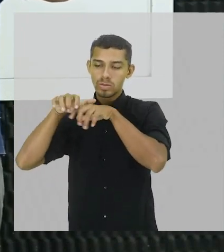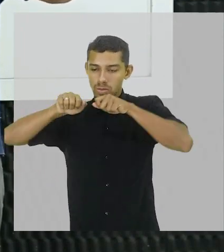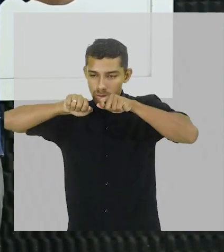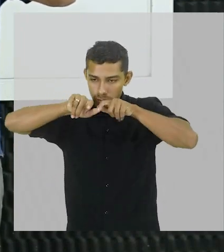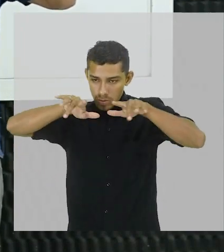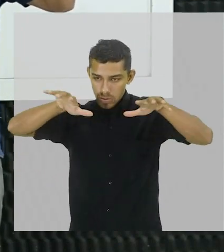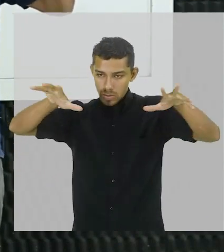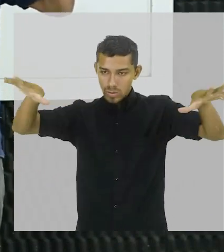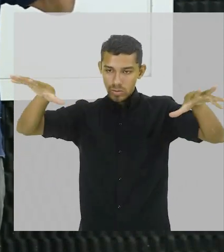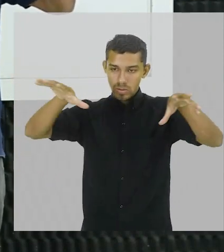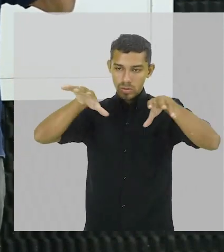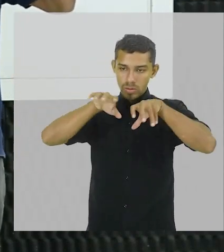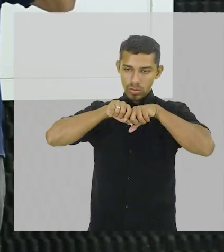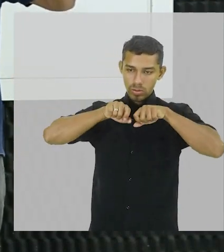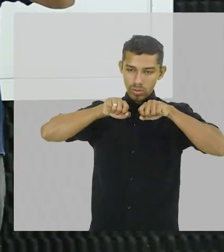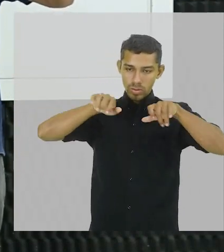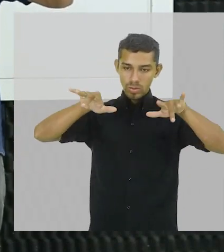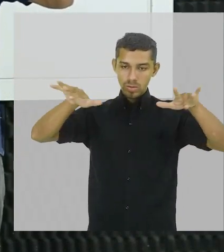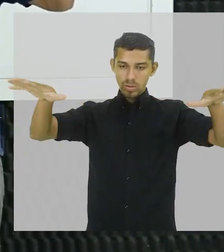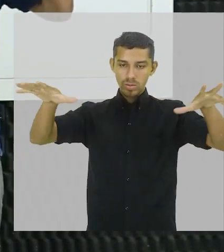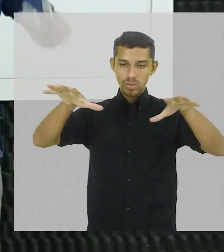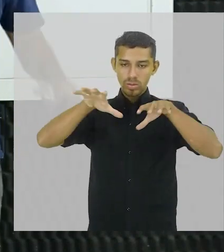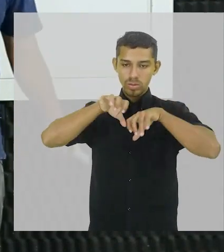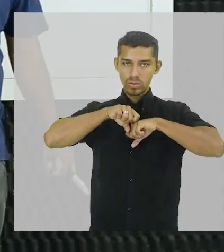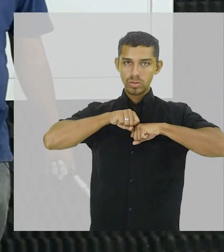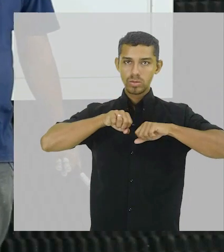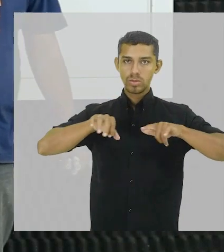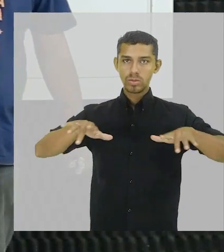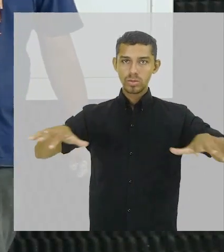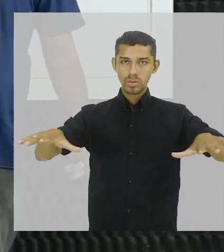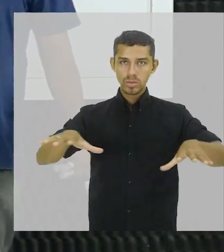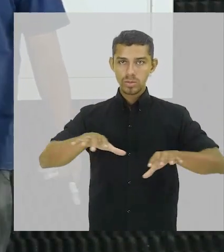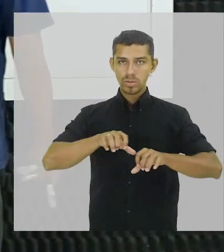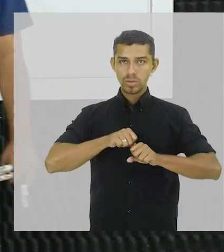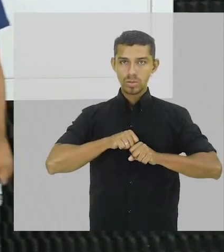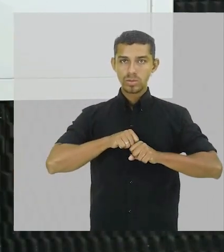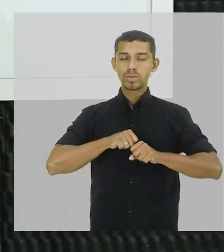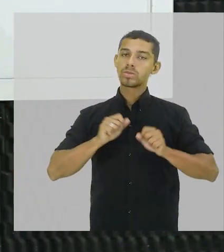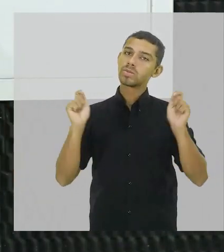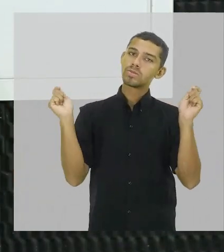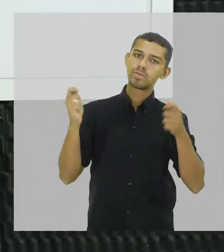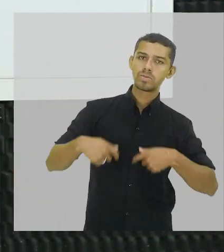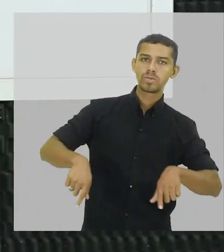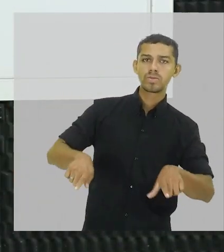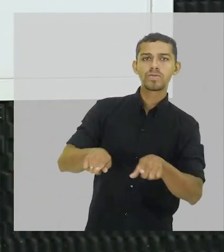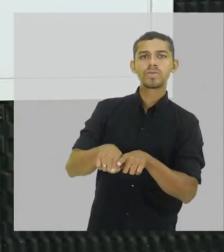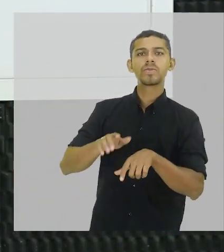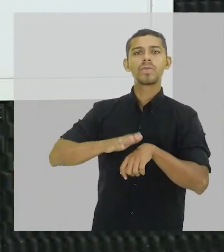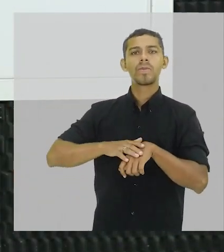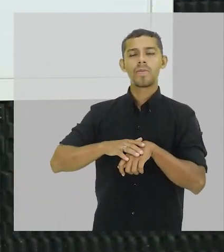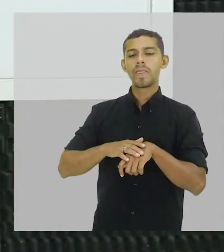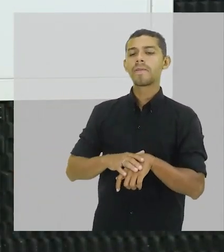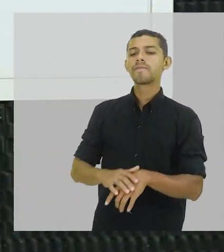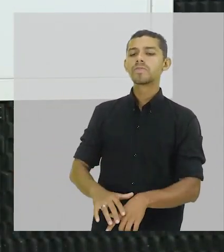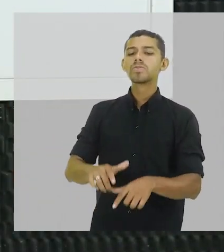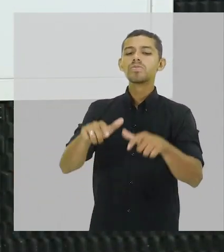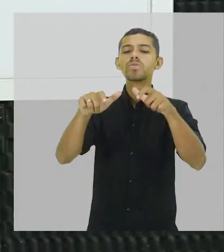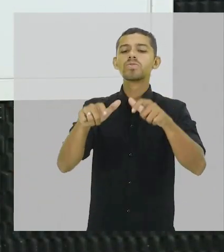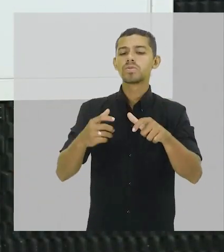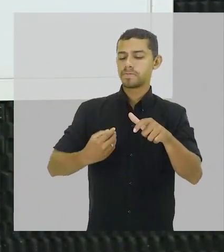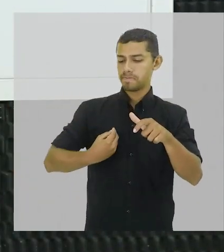emissão e recepção dessas ondas, consegue-se ali se ter uma questão da localização desse